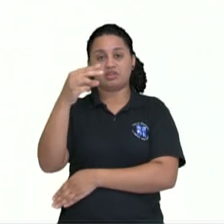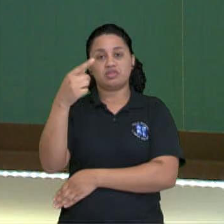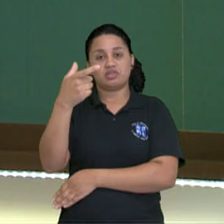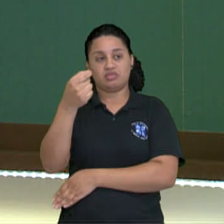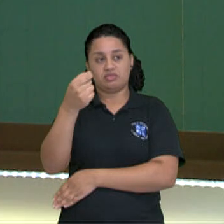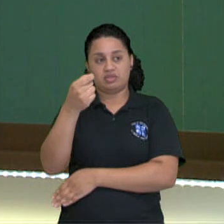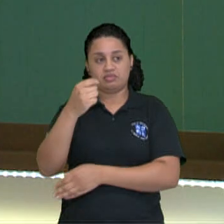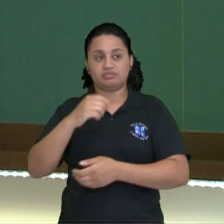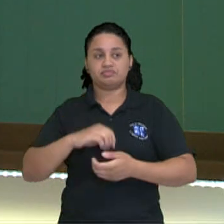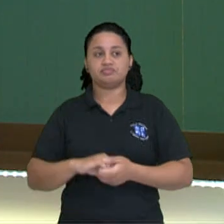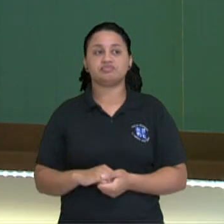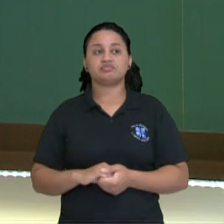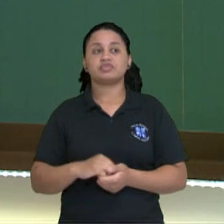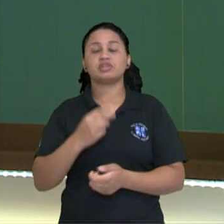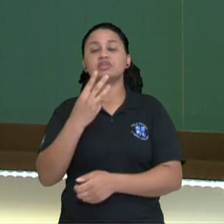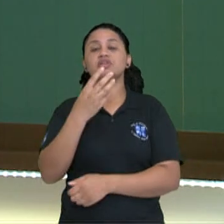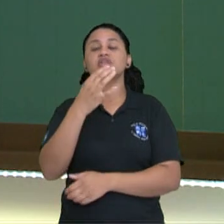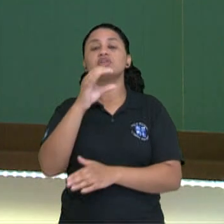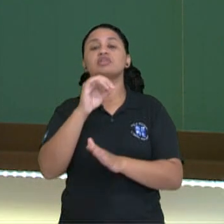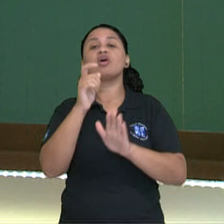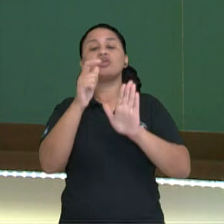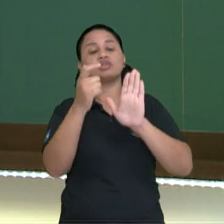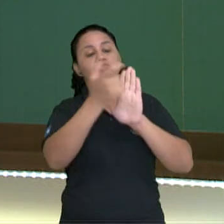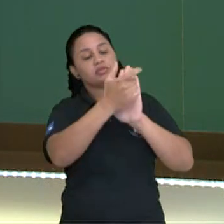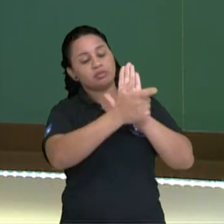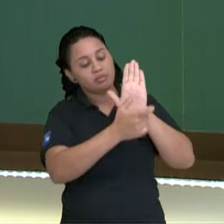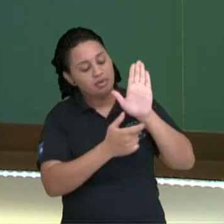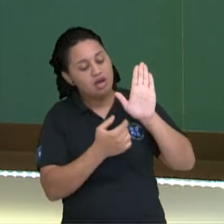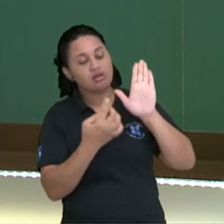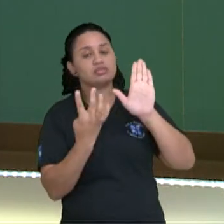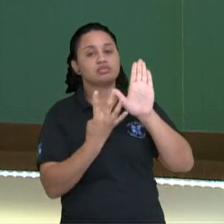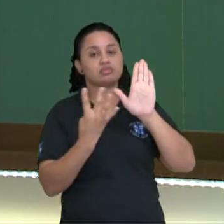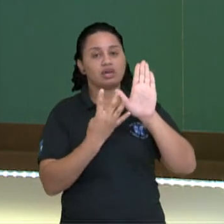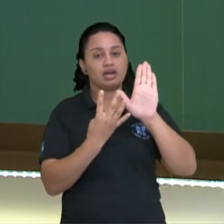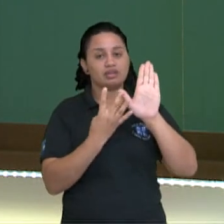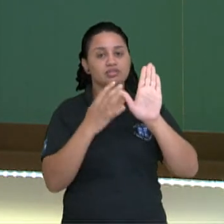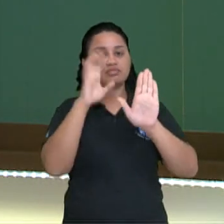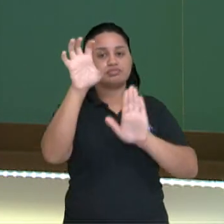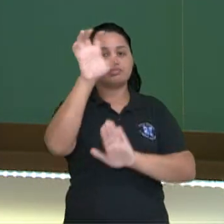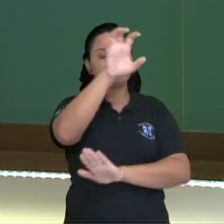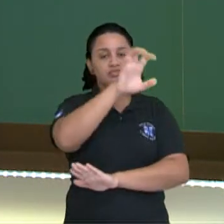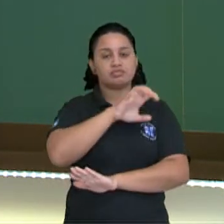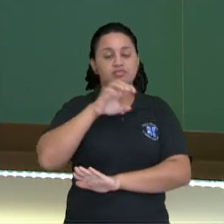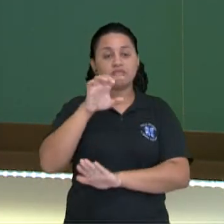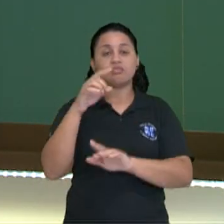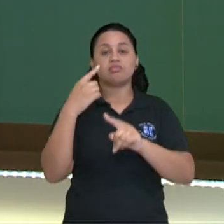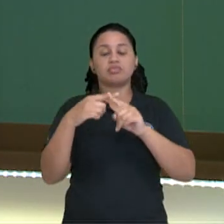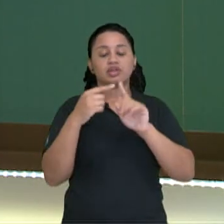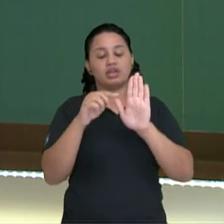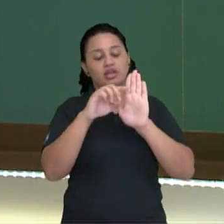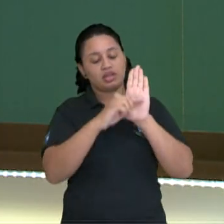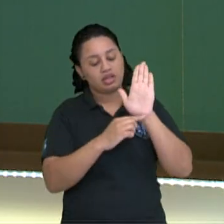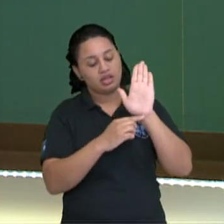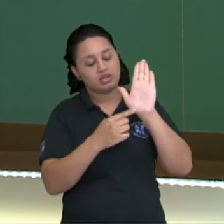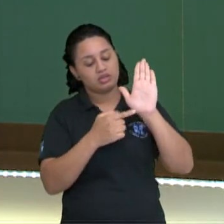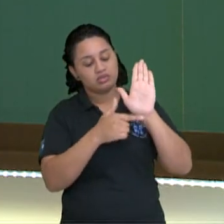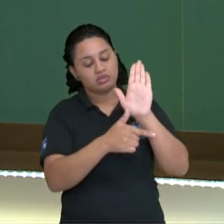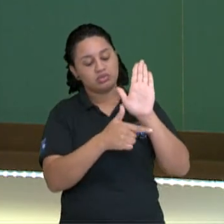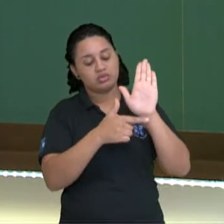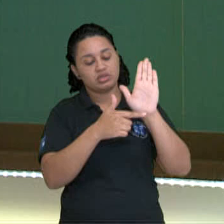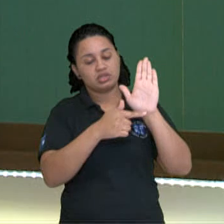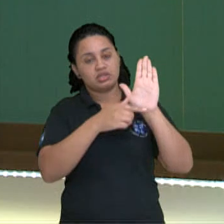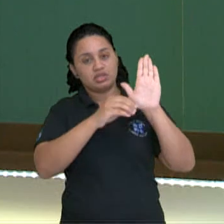340 está no quarto quadrante, porque ele está entre 270 e 360